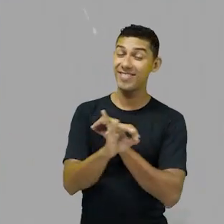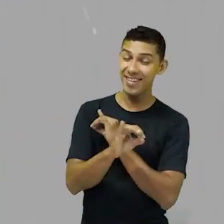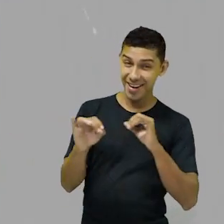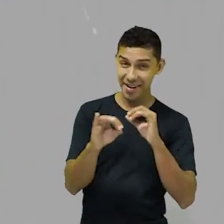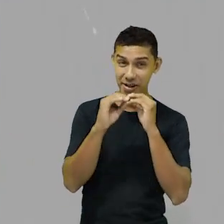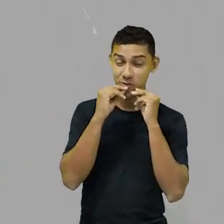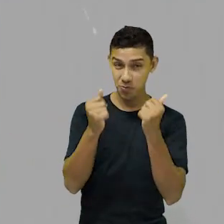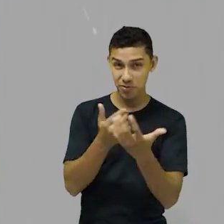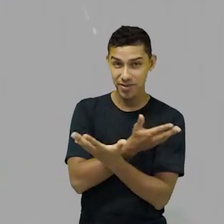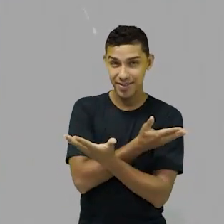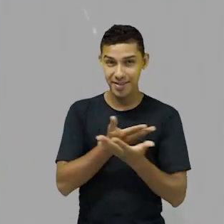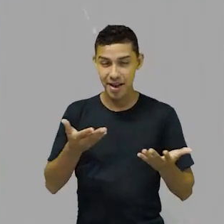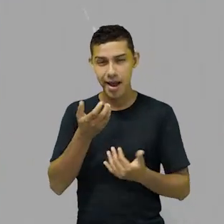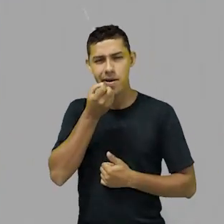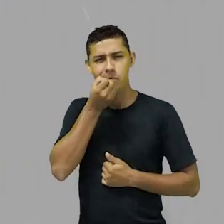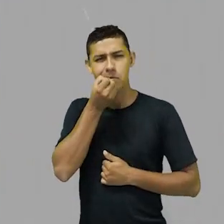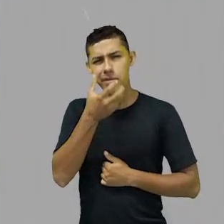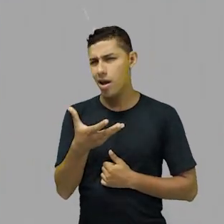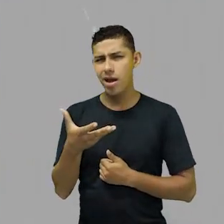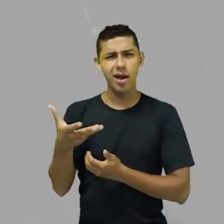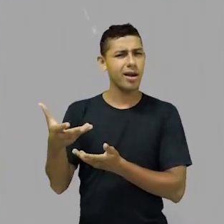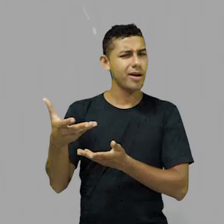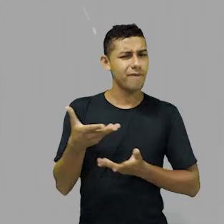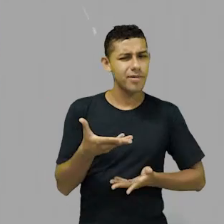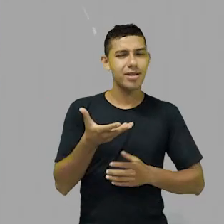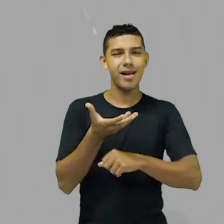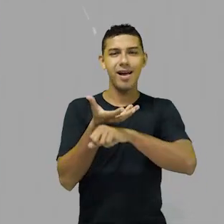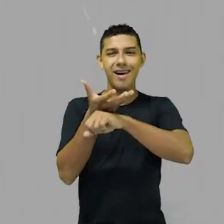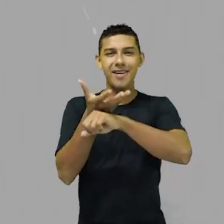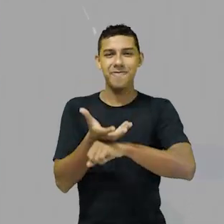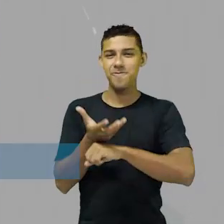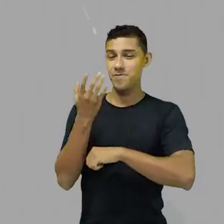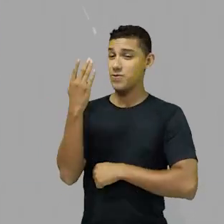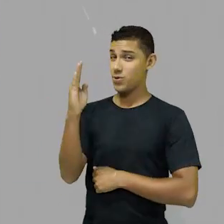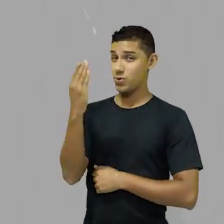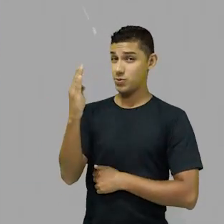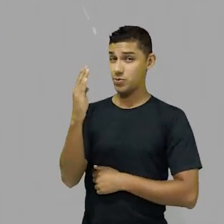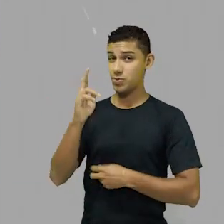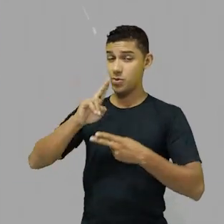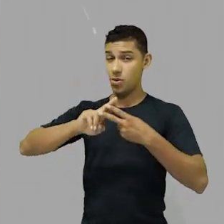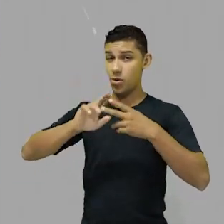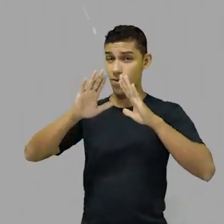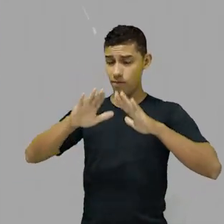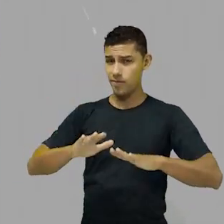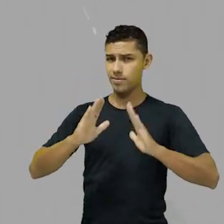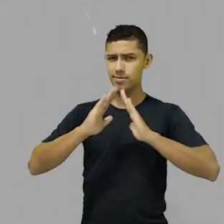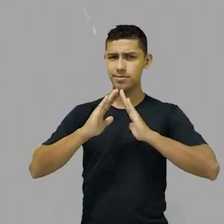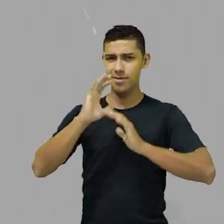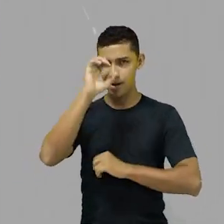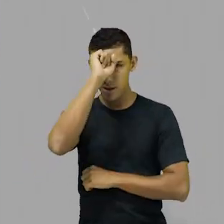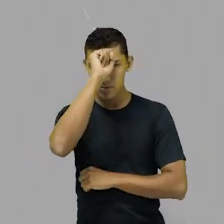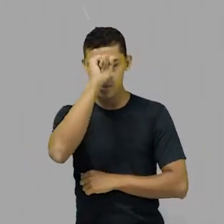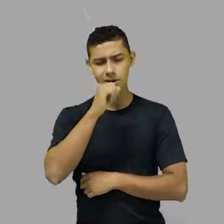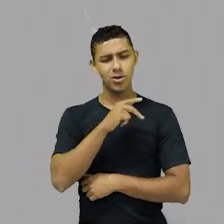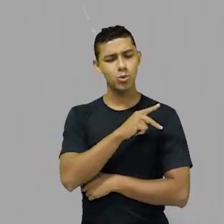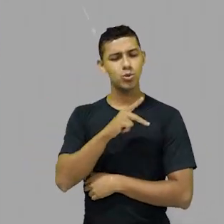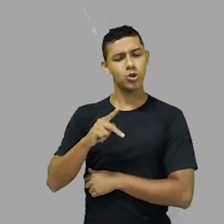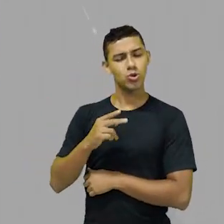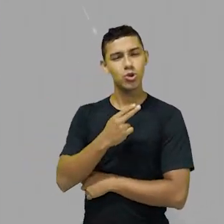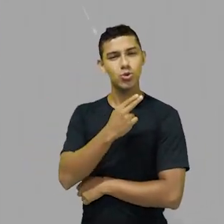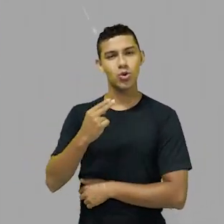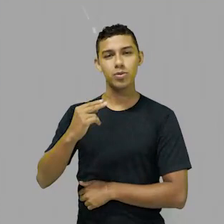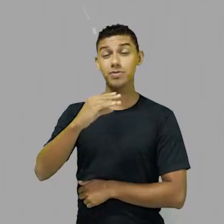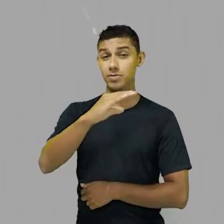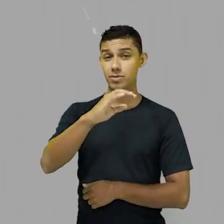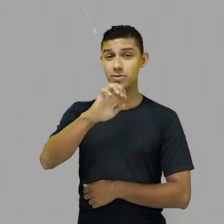pessoal, tudo bem com vocês? Sejam bem-vindos a mais uma aula de biologia aqui do Fica em Casa Aprendendo. Eu sou o professor Celso Ramos. Nós já tivemos uma